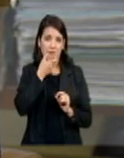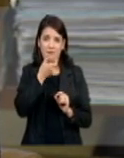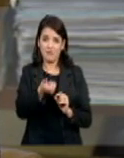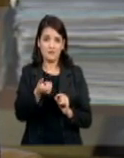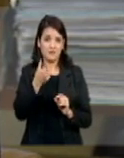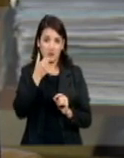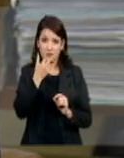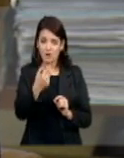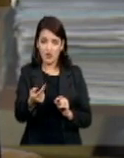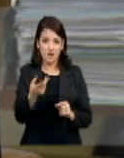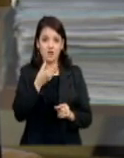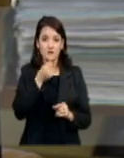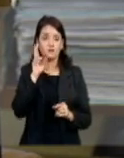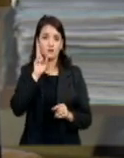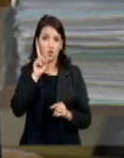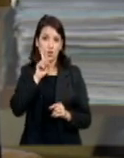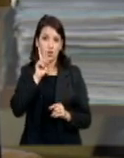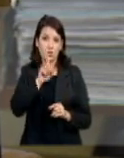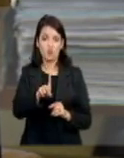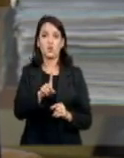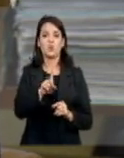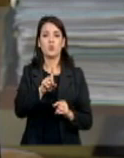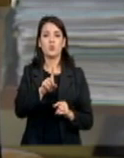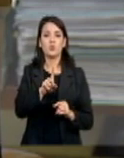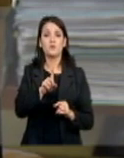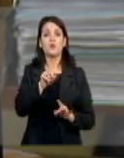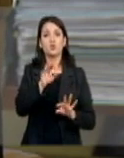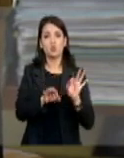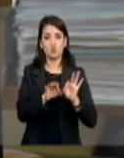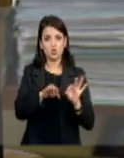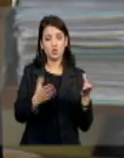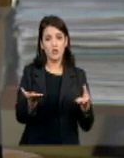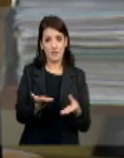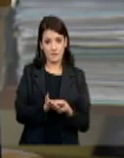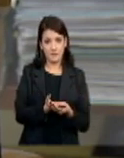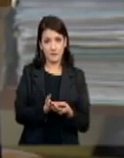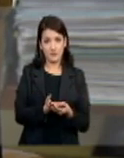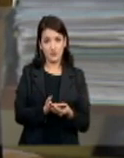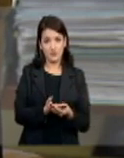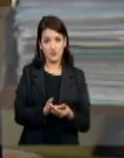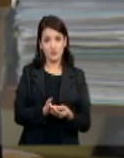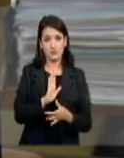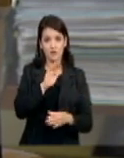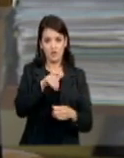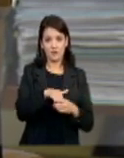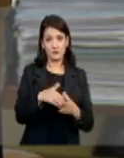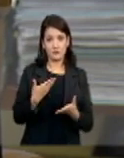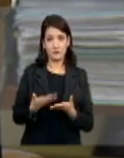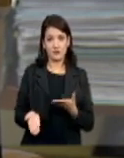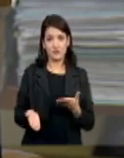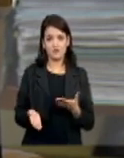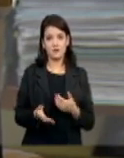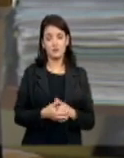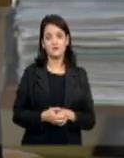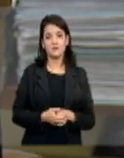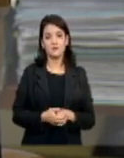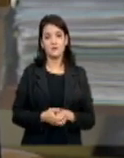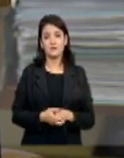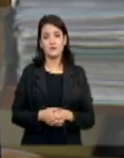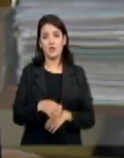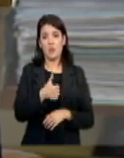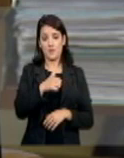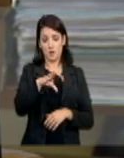júnior num julgamento em voto vencido e sentem opinião em